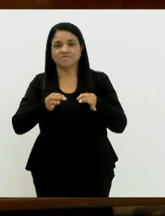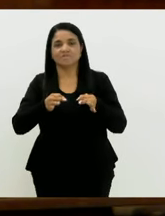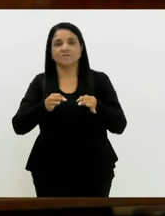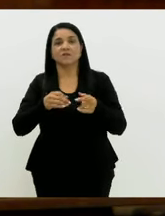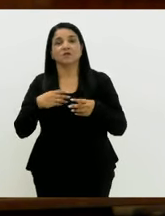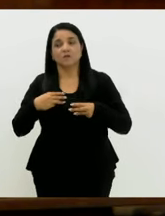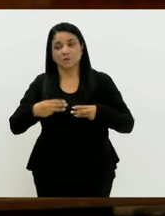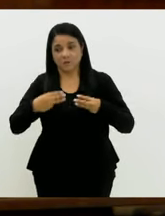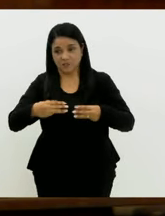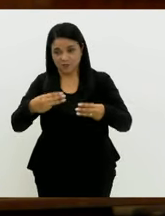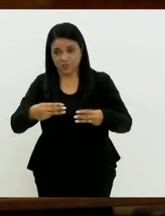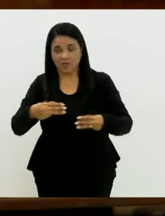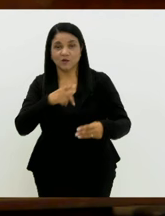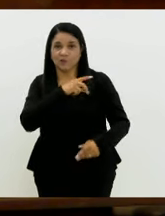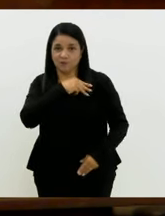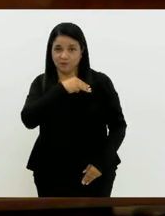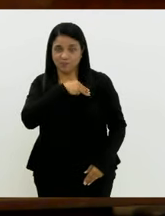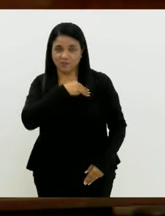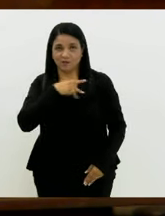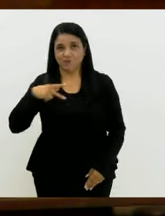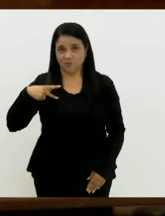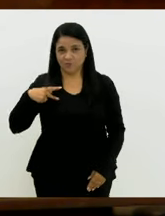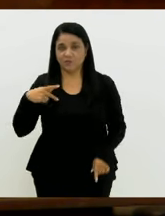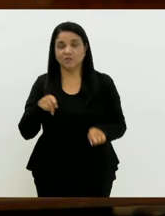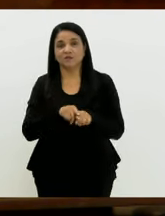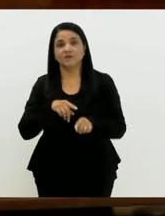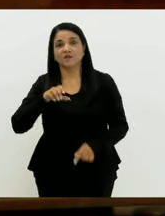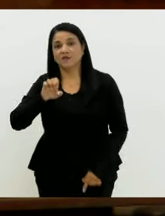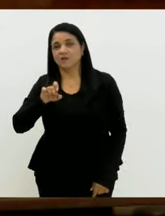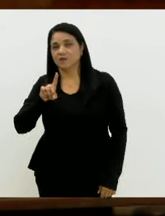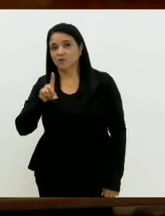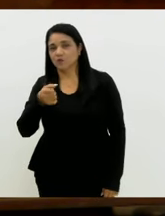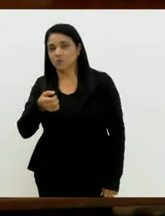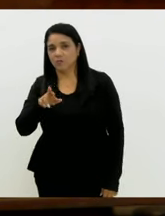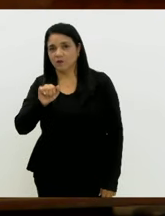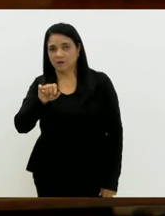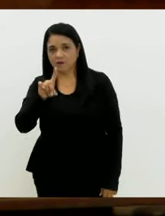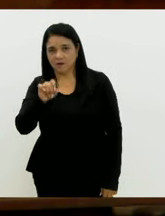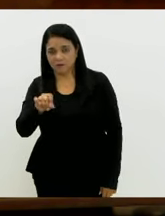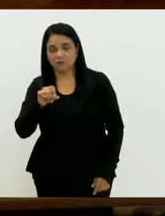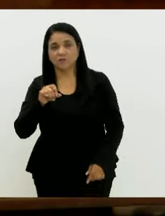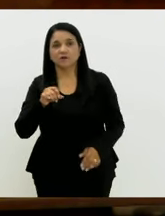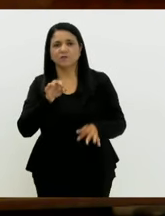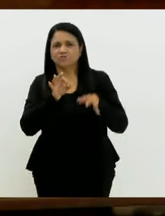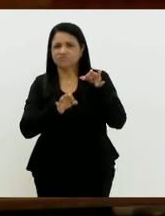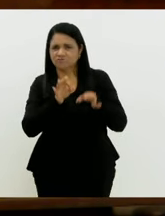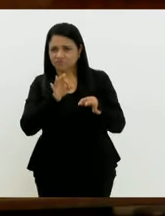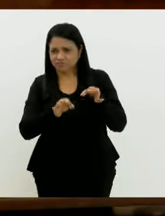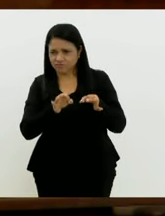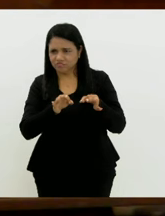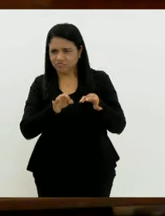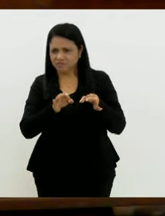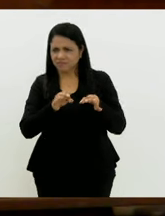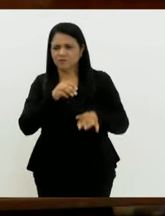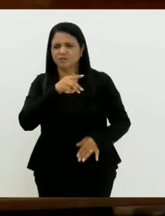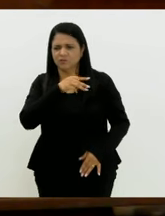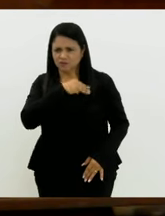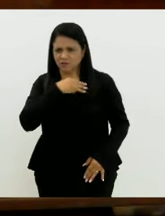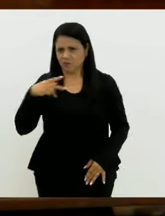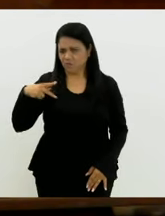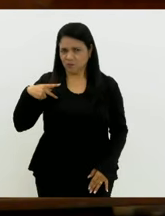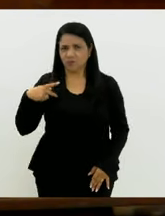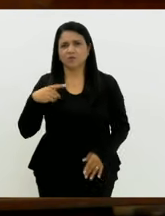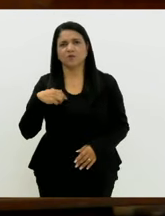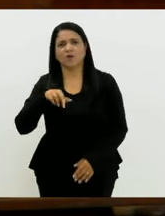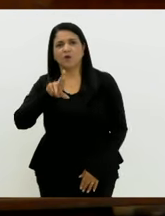Público, doutor Eduardo Lima Neto, subprocurador-geral de Justiça de Administração do Ministério Público, doutor